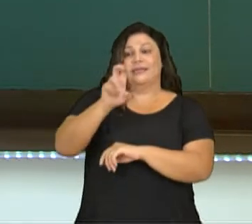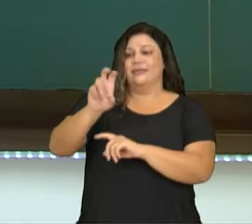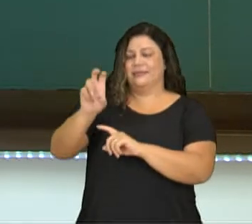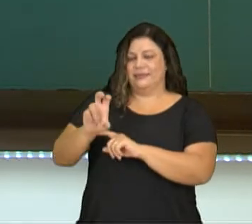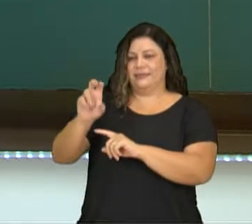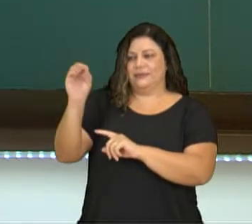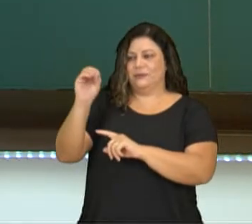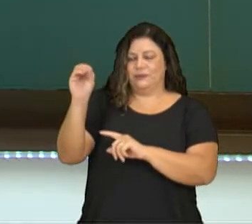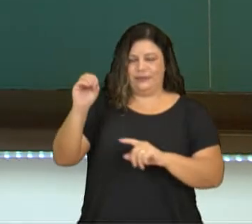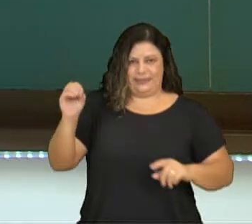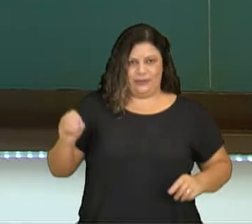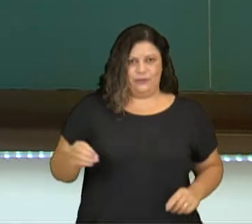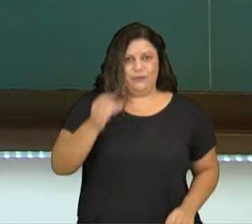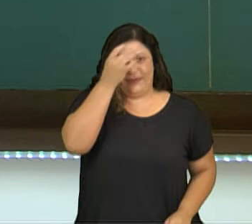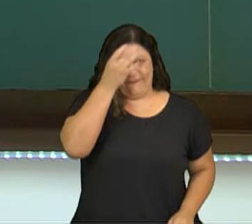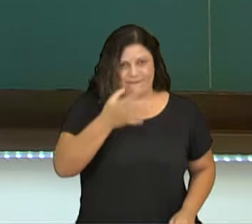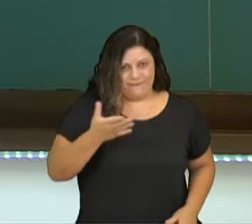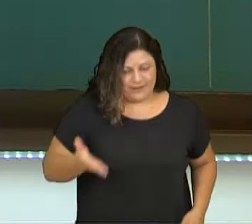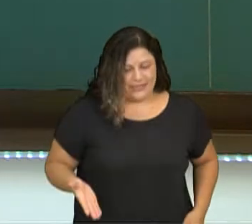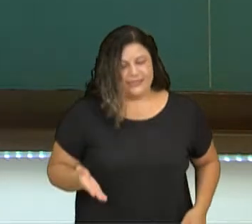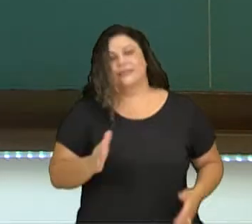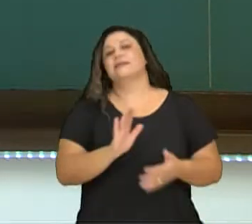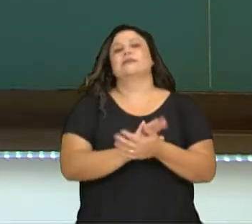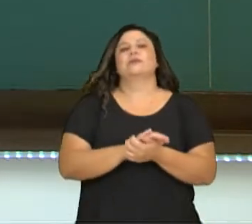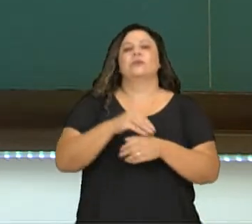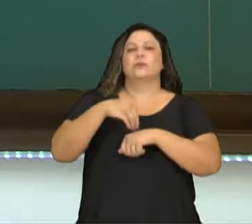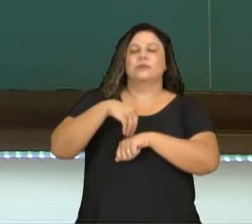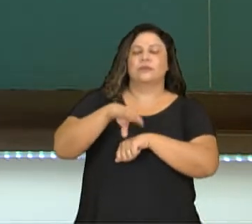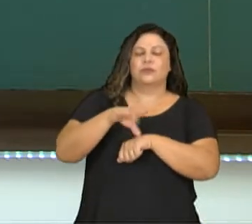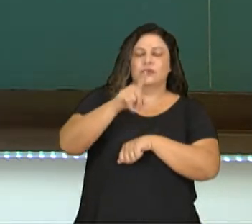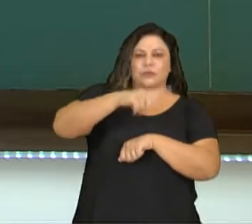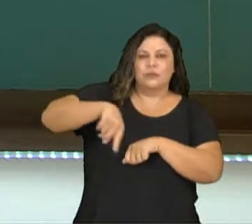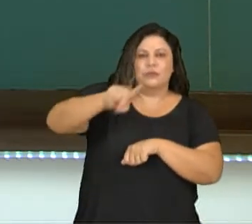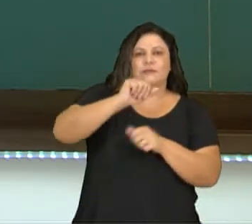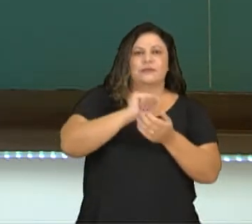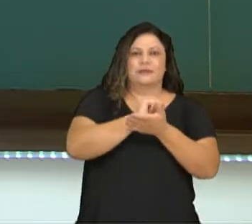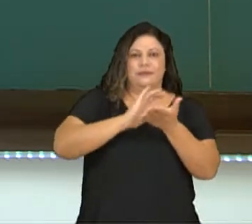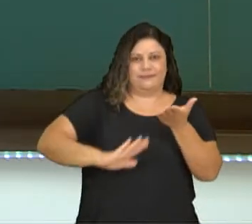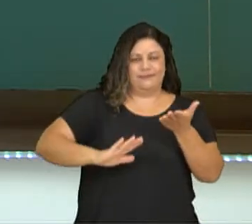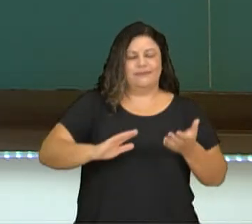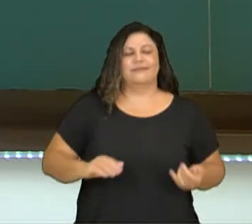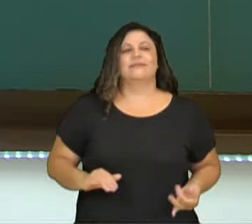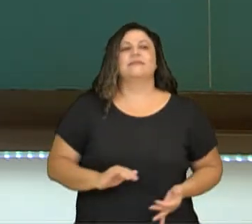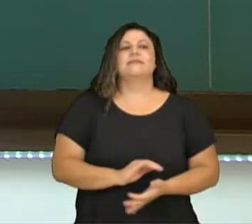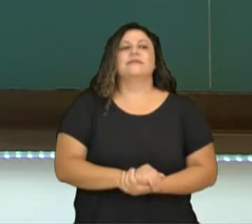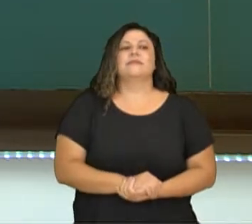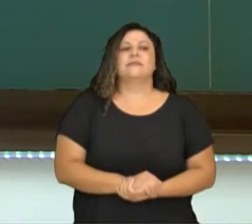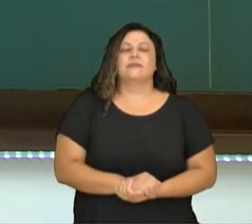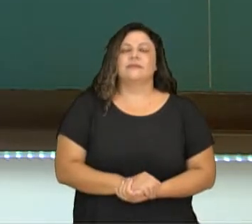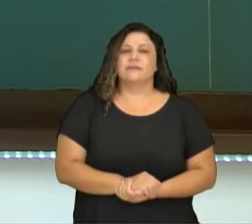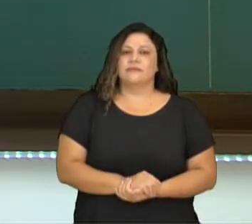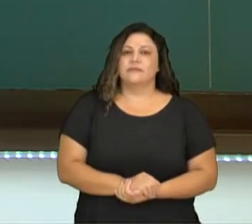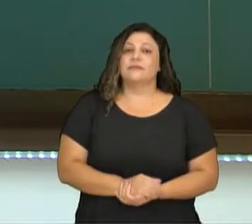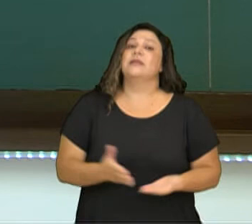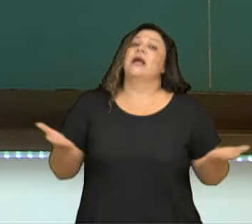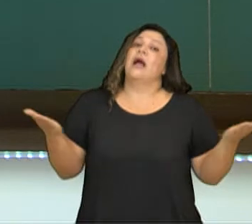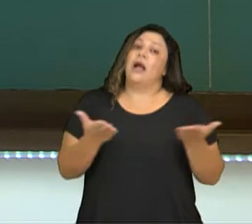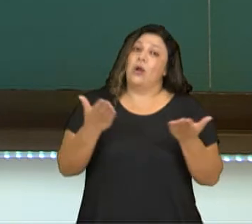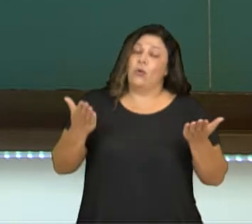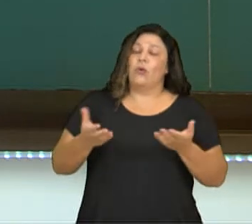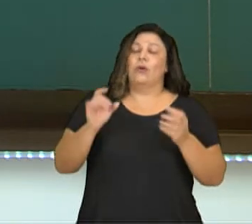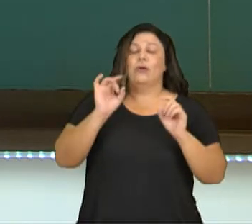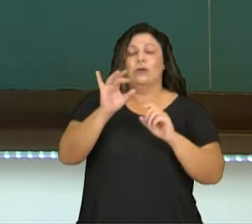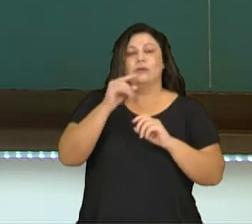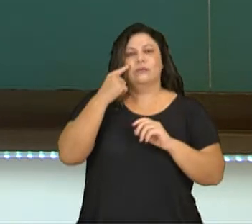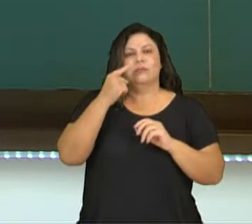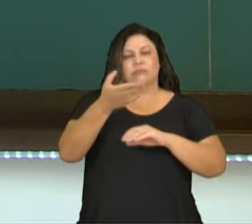35 graus. Bem tranquilo, né, gente? Fica a dica para vocês refazerem os exercícios, tá? Por fim, só para